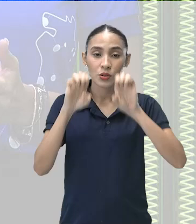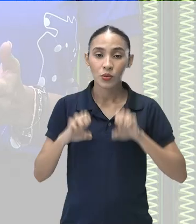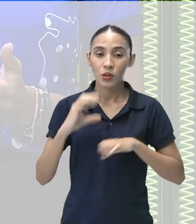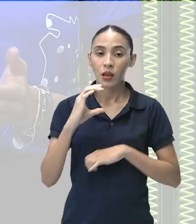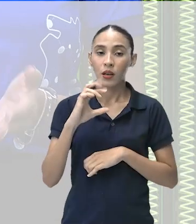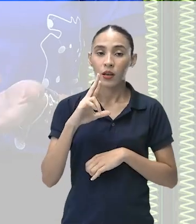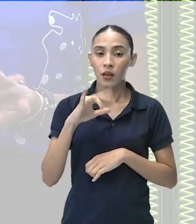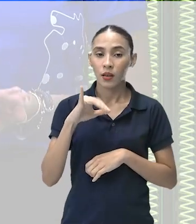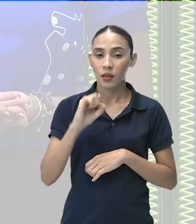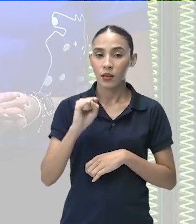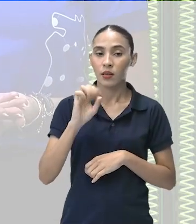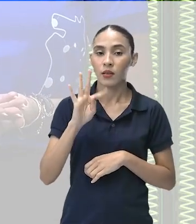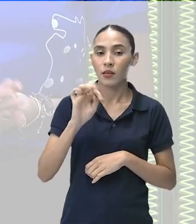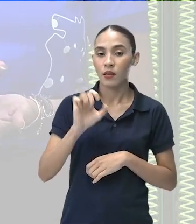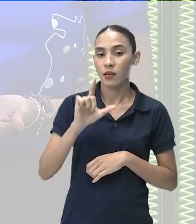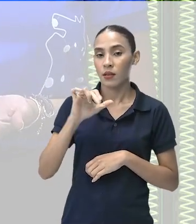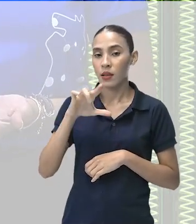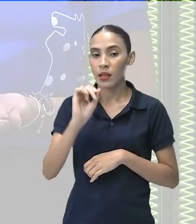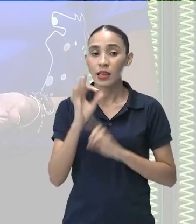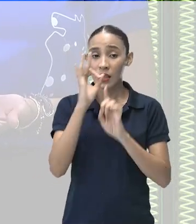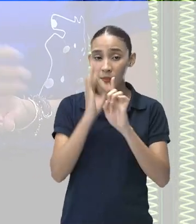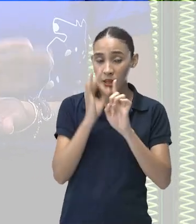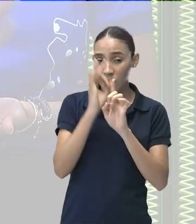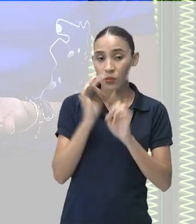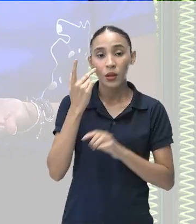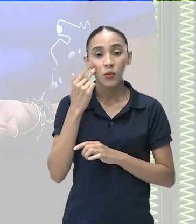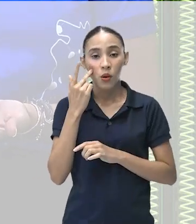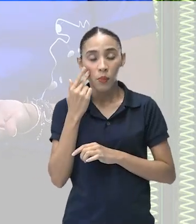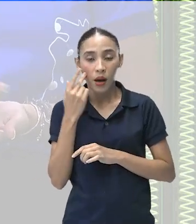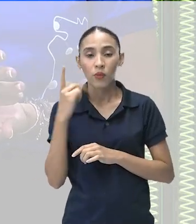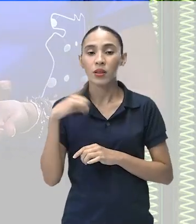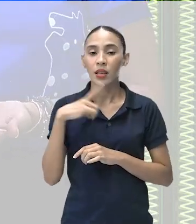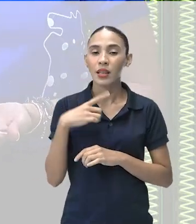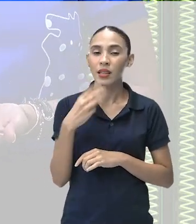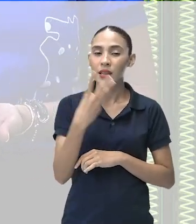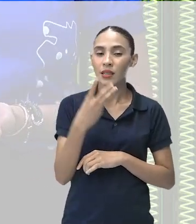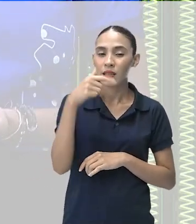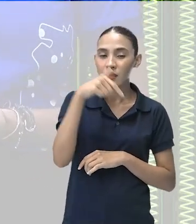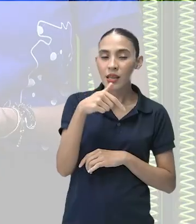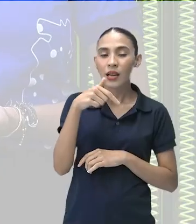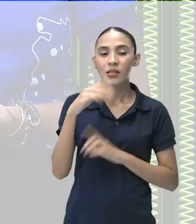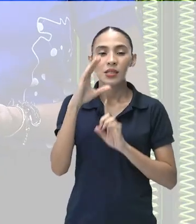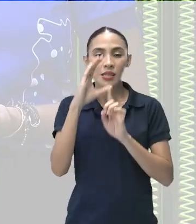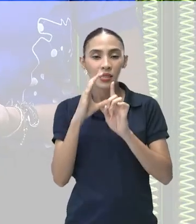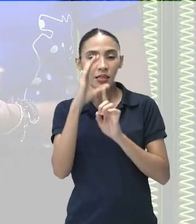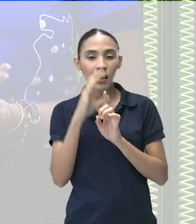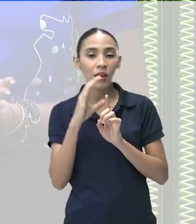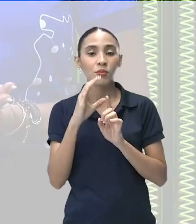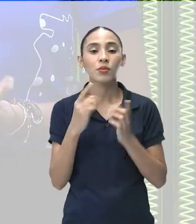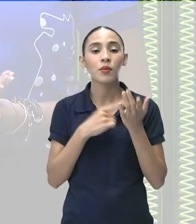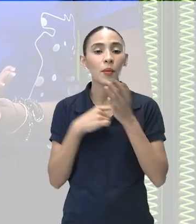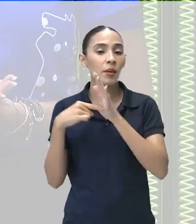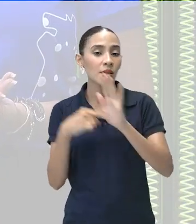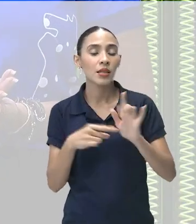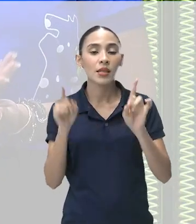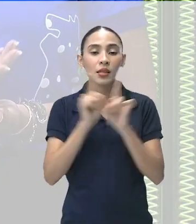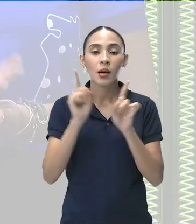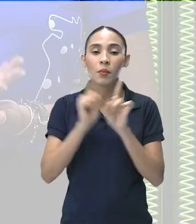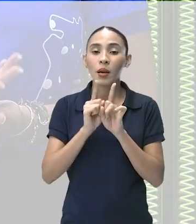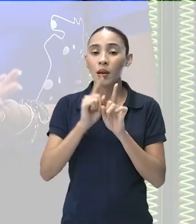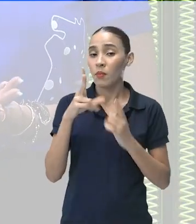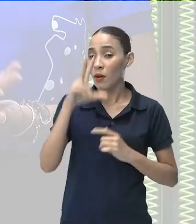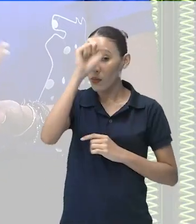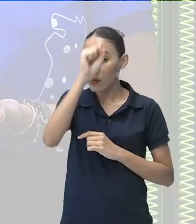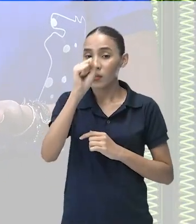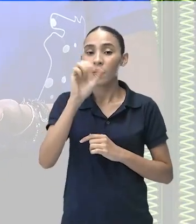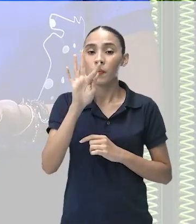estrutura cristalina sólida à temperatura ambiente, que gira ali em torno de 37 graus Celsius. Apresentam também